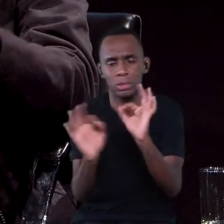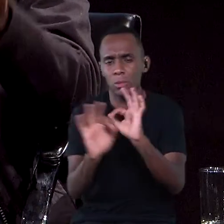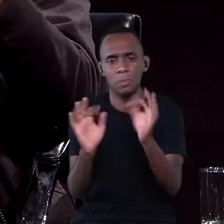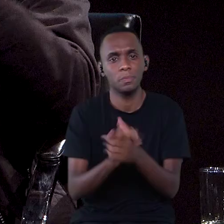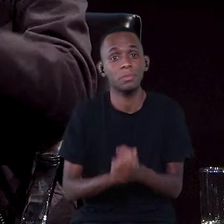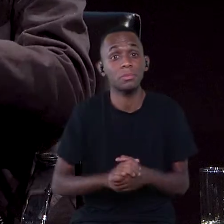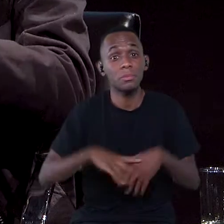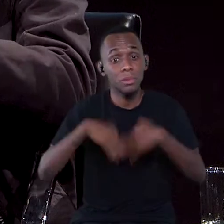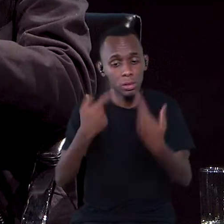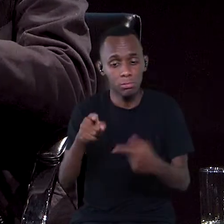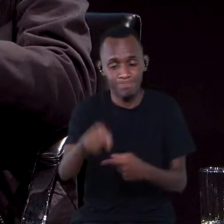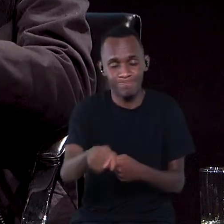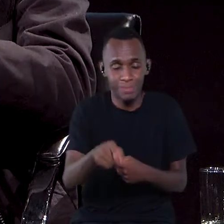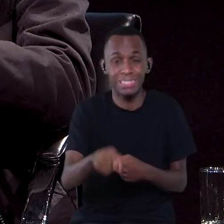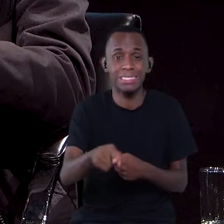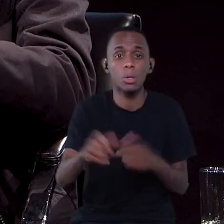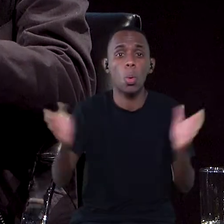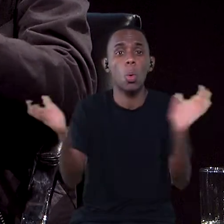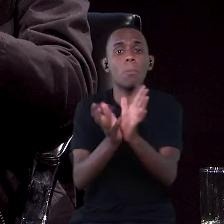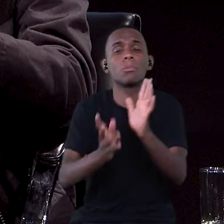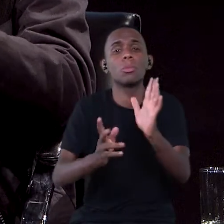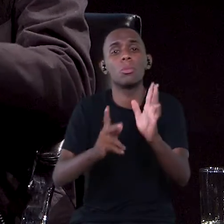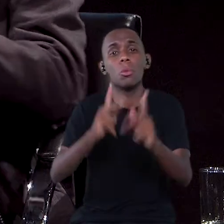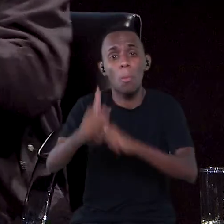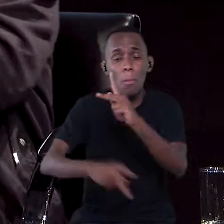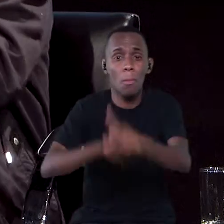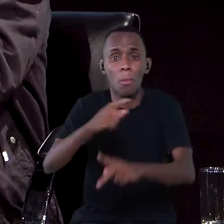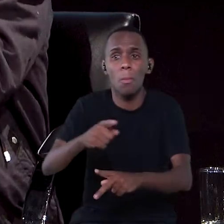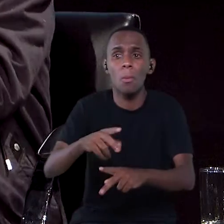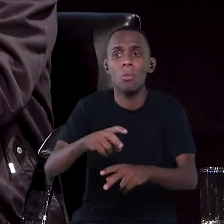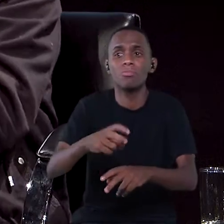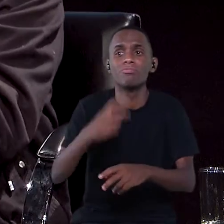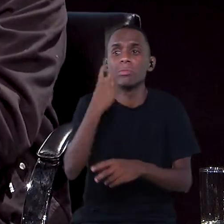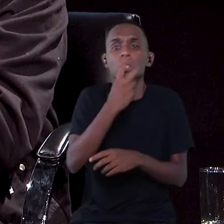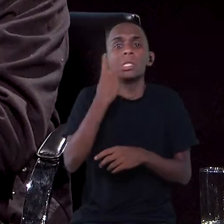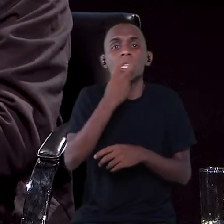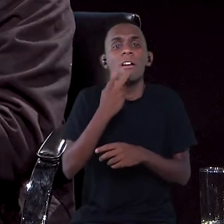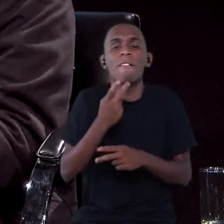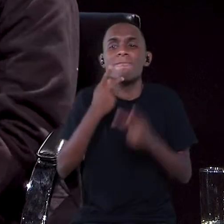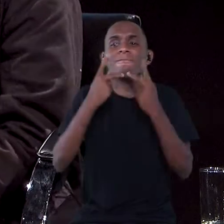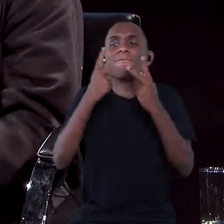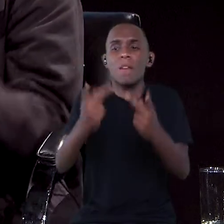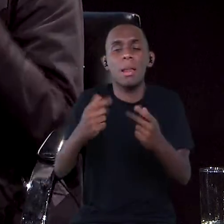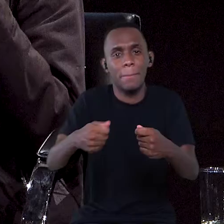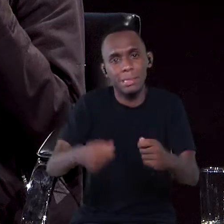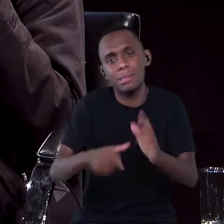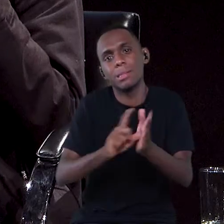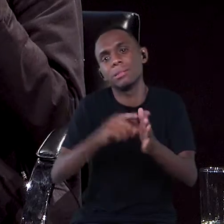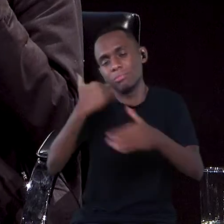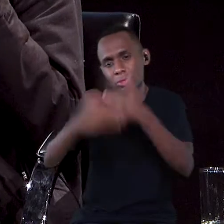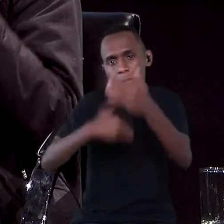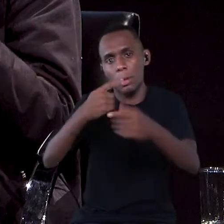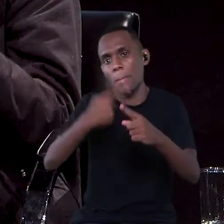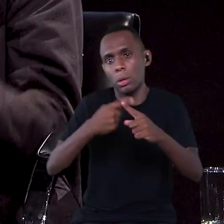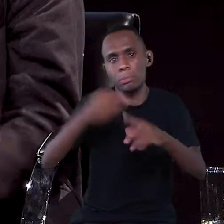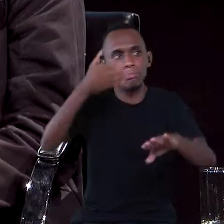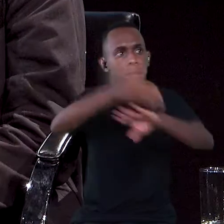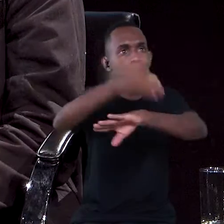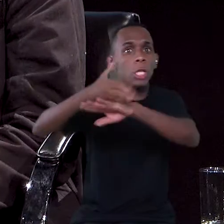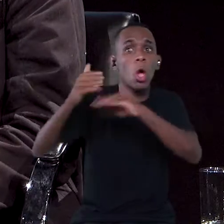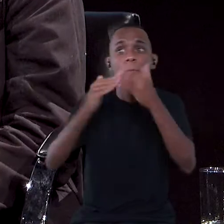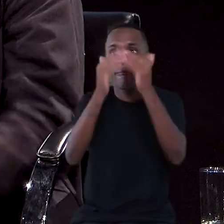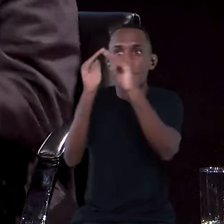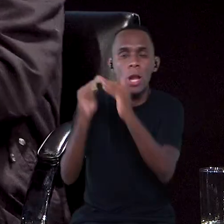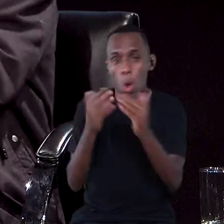na escola. Então, são populações nas quais o domínio da oralidade ainda é fundamental. Você frequenta áreas periféricas do